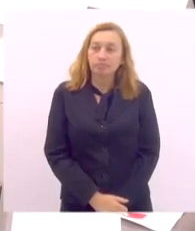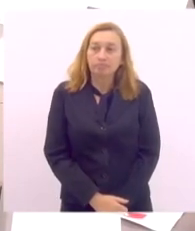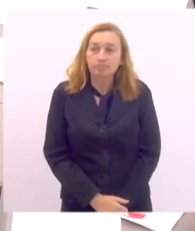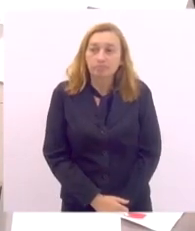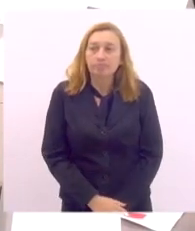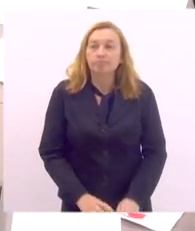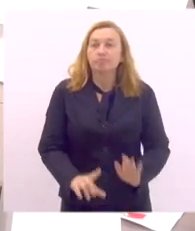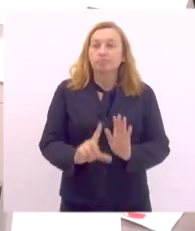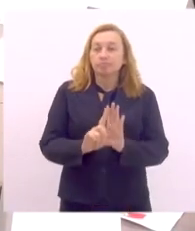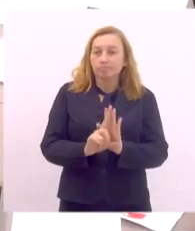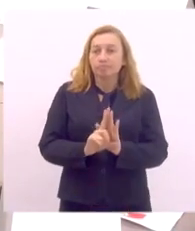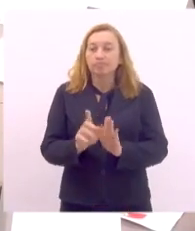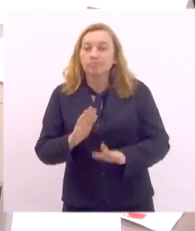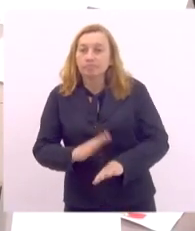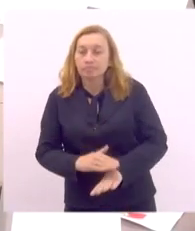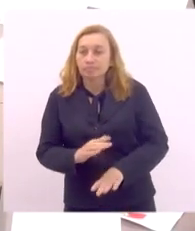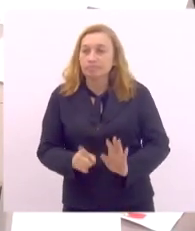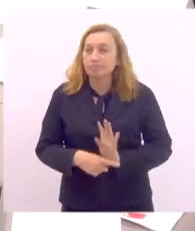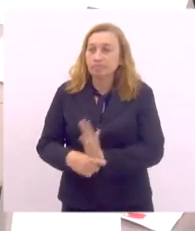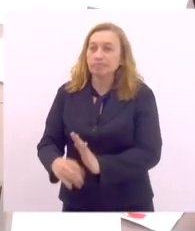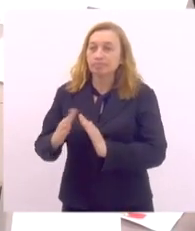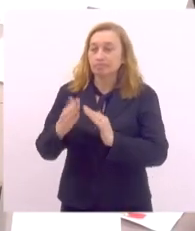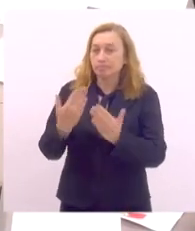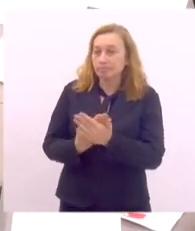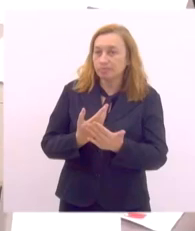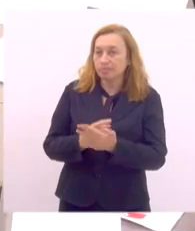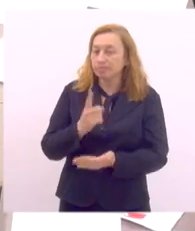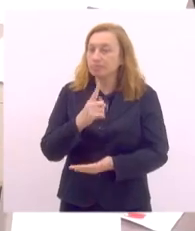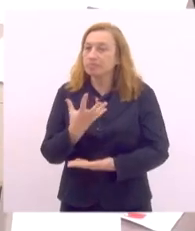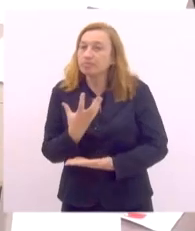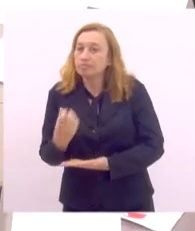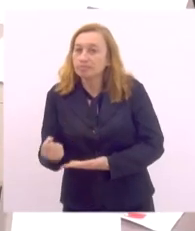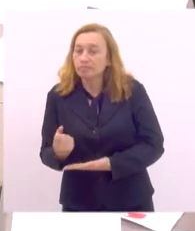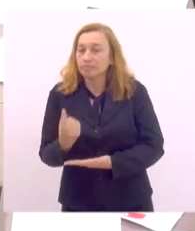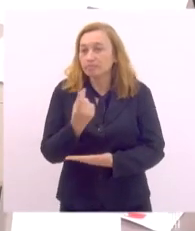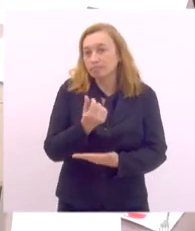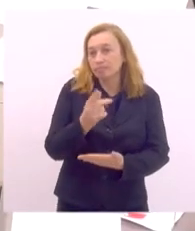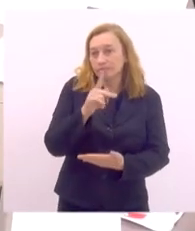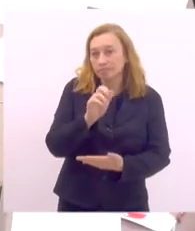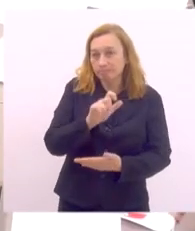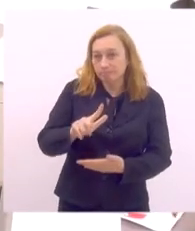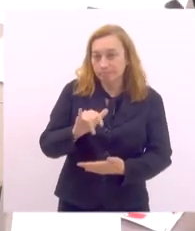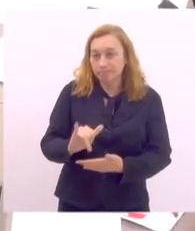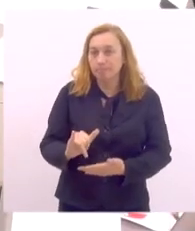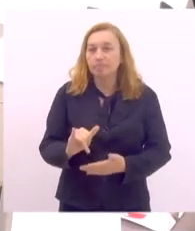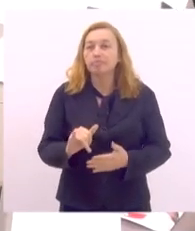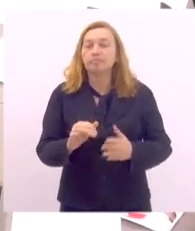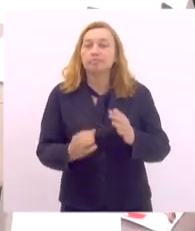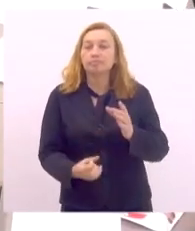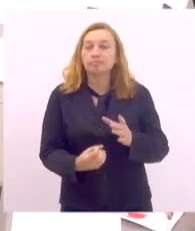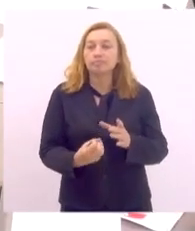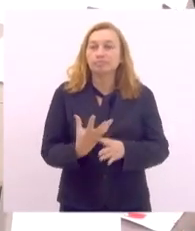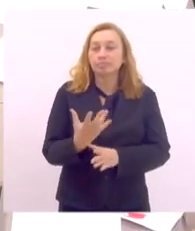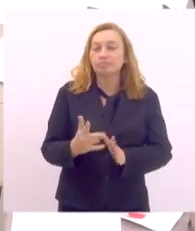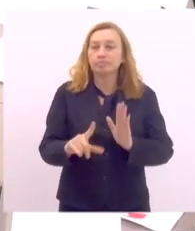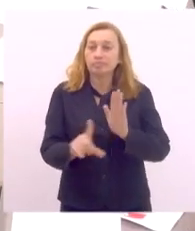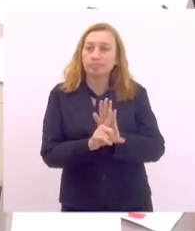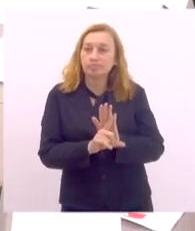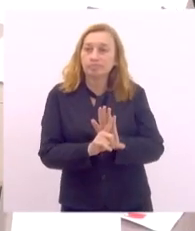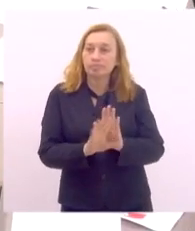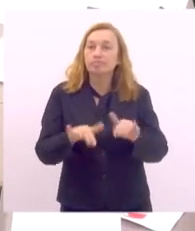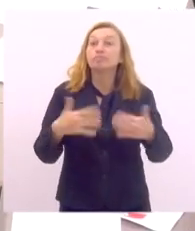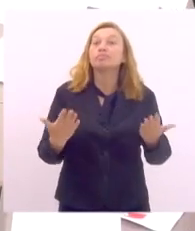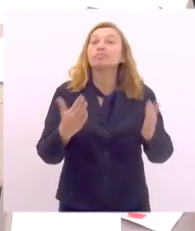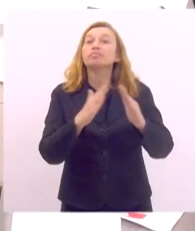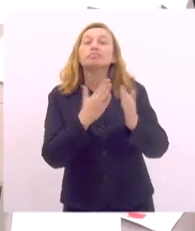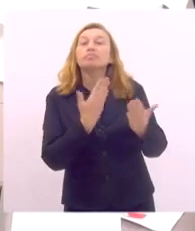É mais para atender as escolas que não são contempladas pelo PNAE, porque, de resto, a lei estadual reproduz o que tem na lei federal. Os dois artigos mais... Mas quais são as